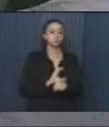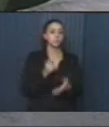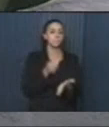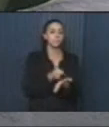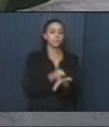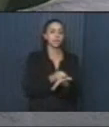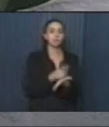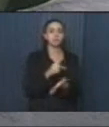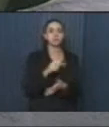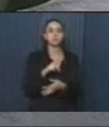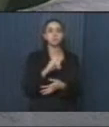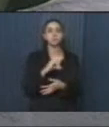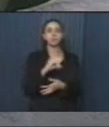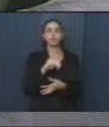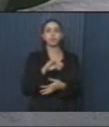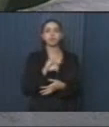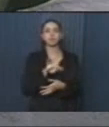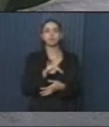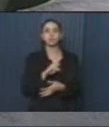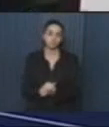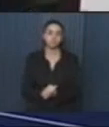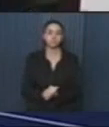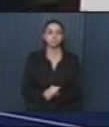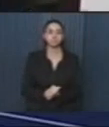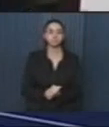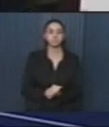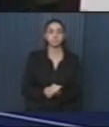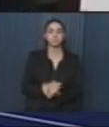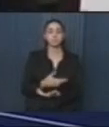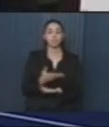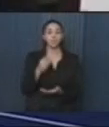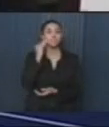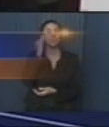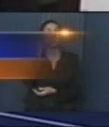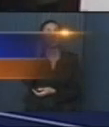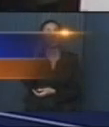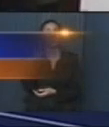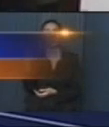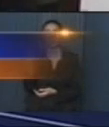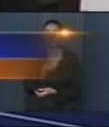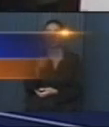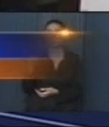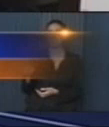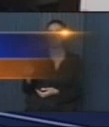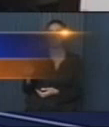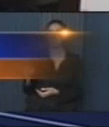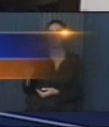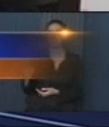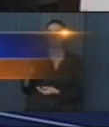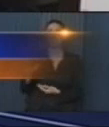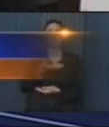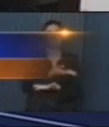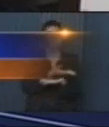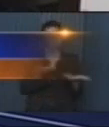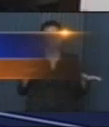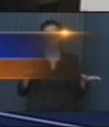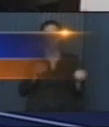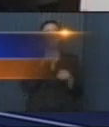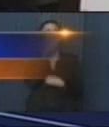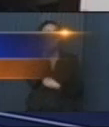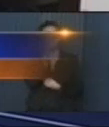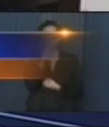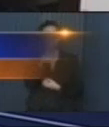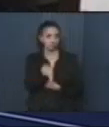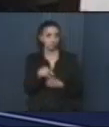processos semelhantes que estão no Supremo Tribunal Federal. As experiências e impressões que poderão dividir conosco sobre esse